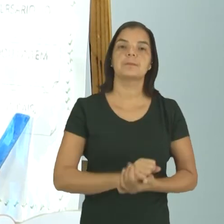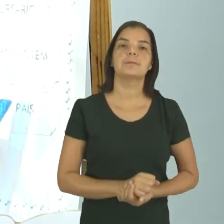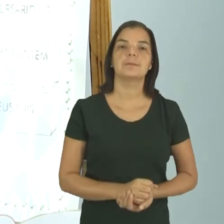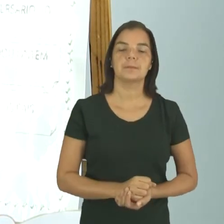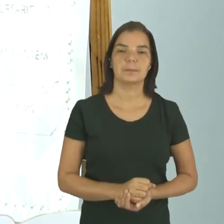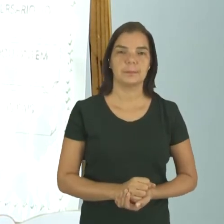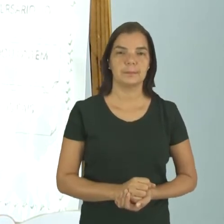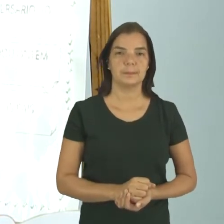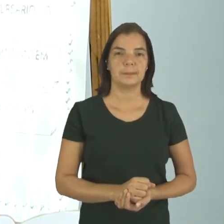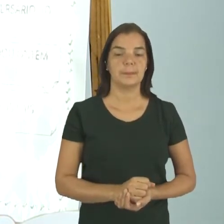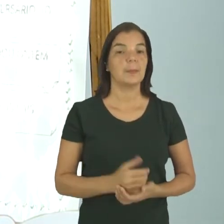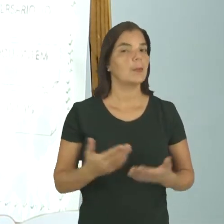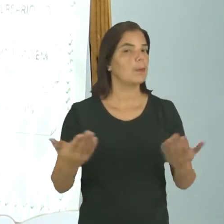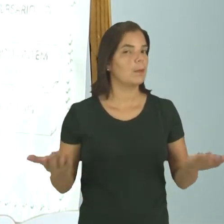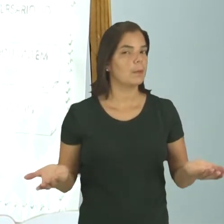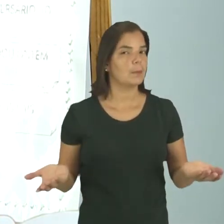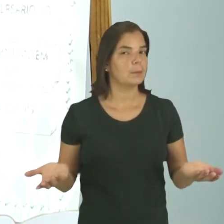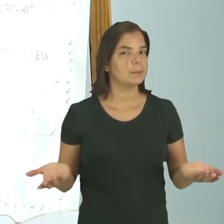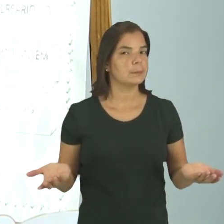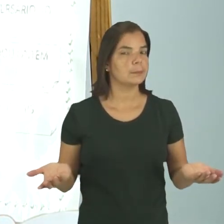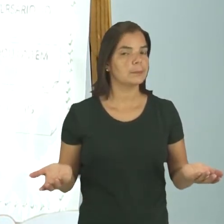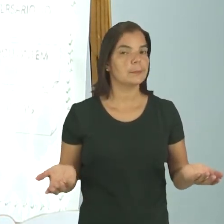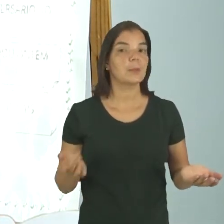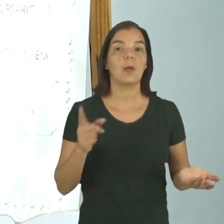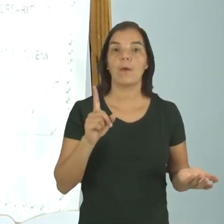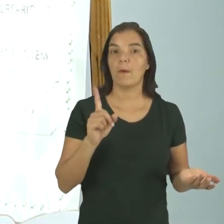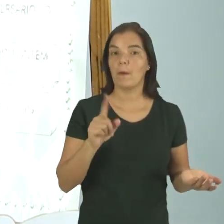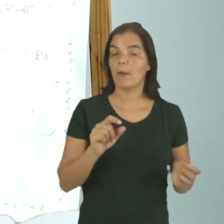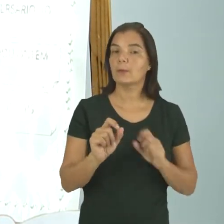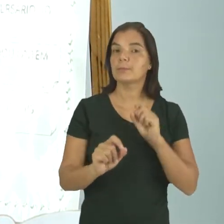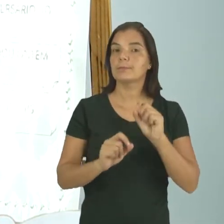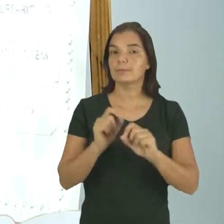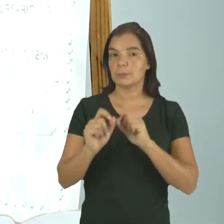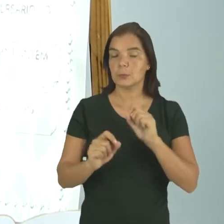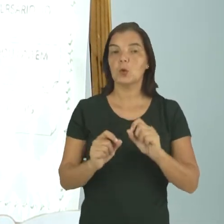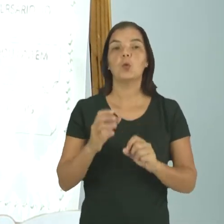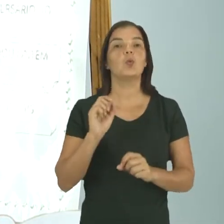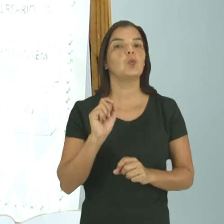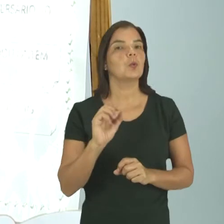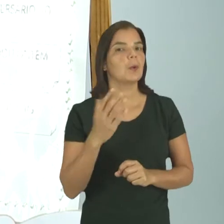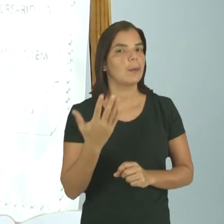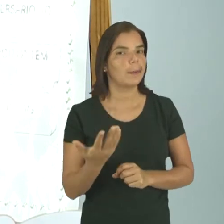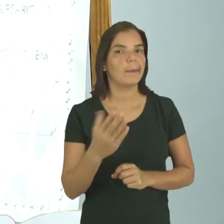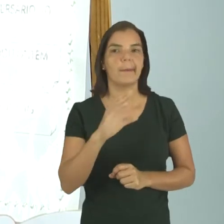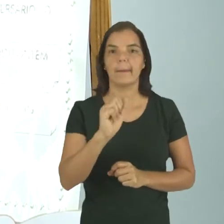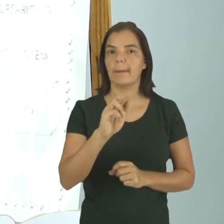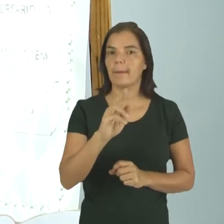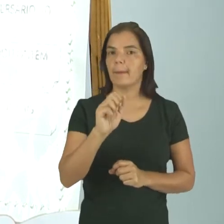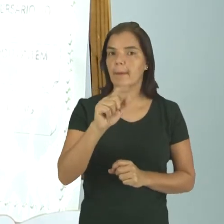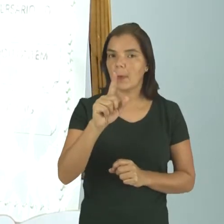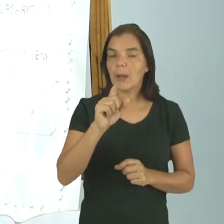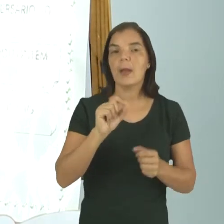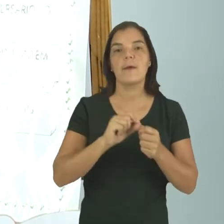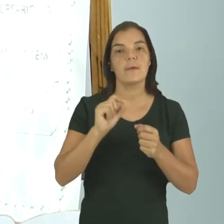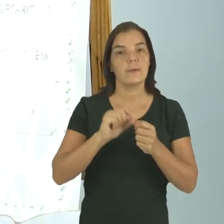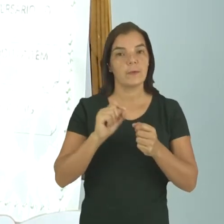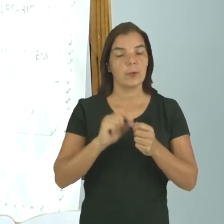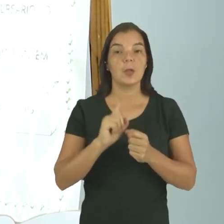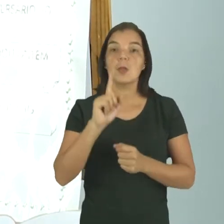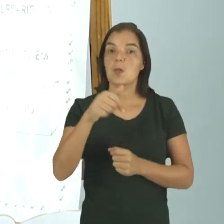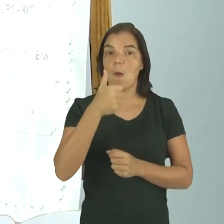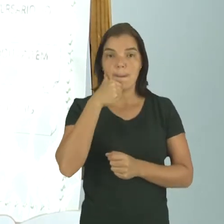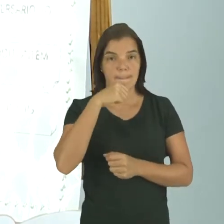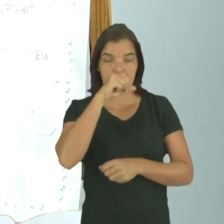pais. Então, estas foram as ações que Cauê fez e a mãe